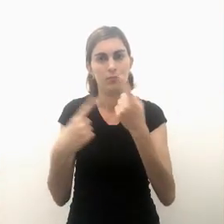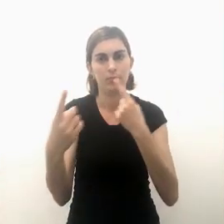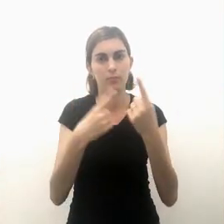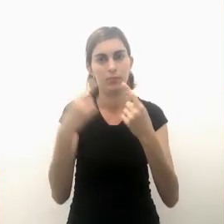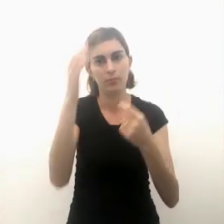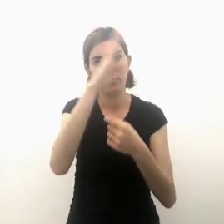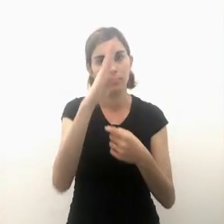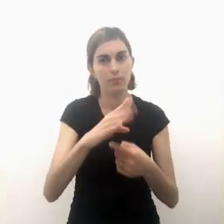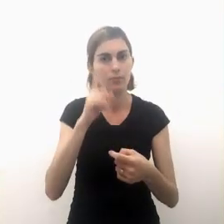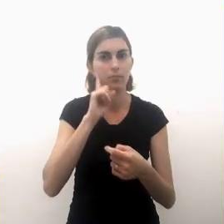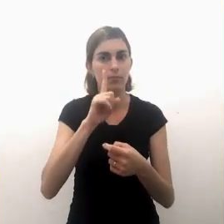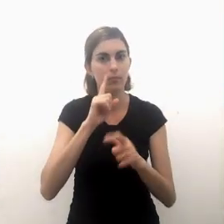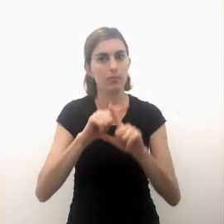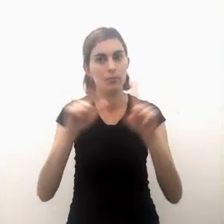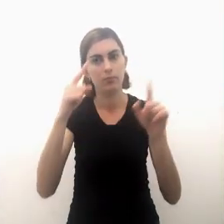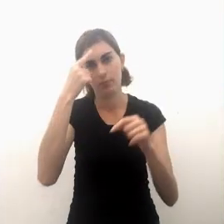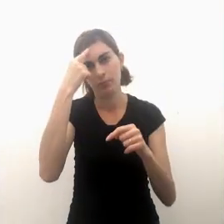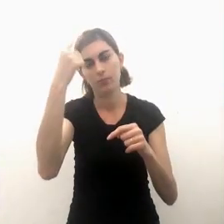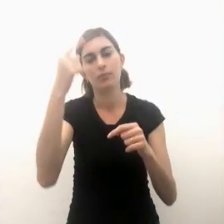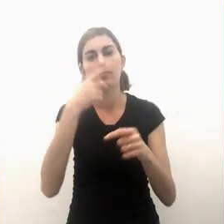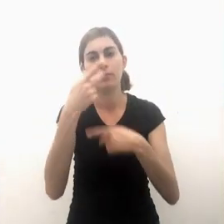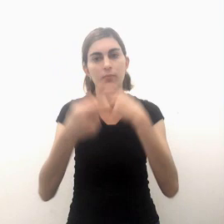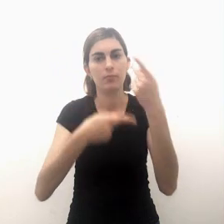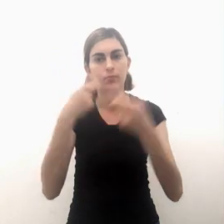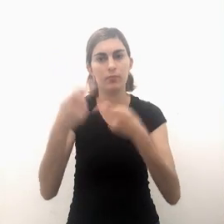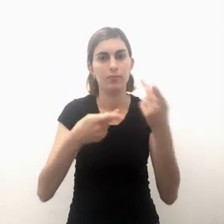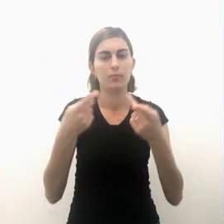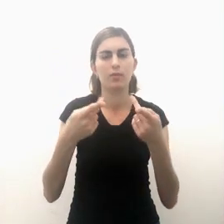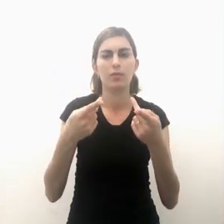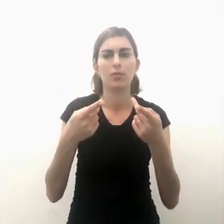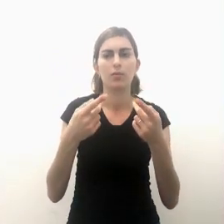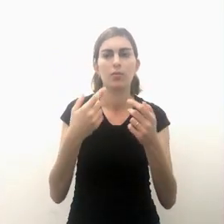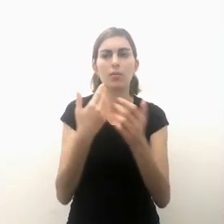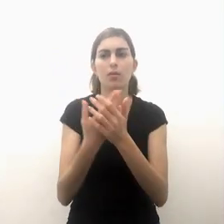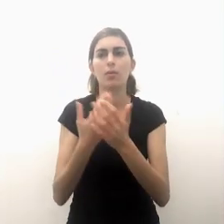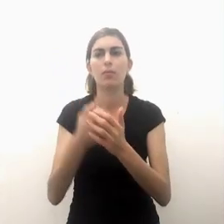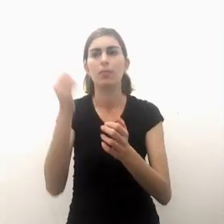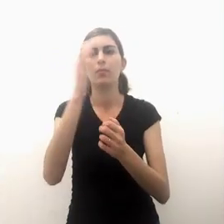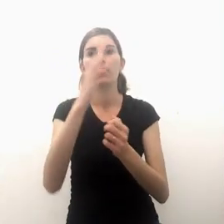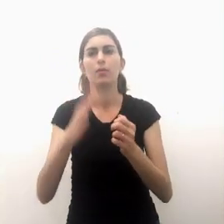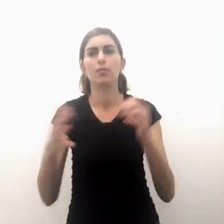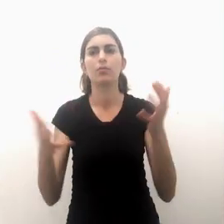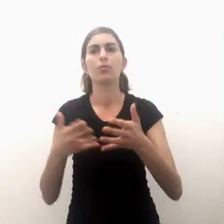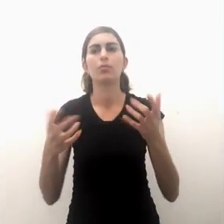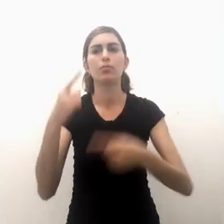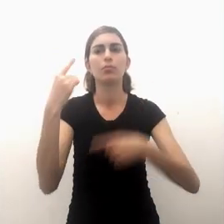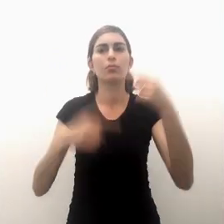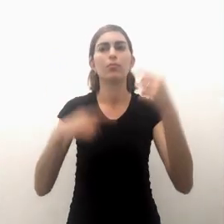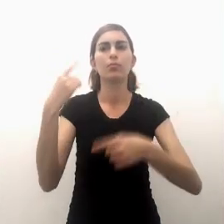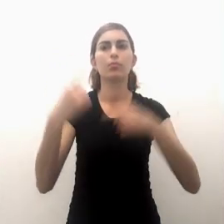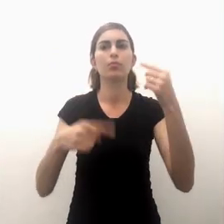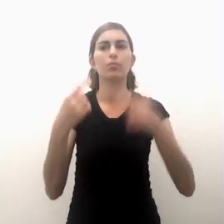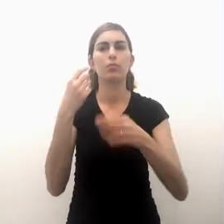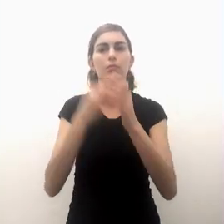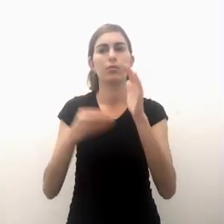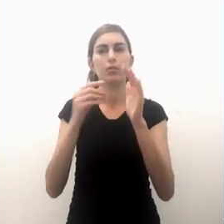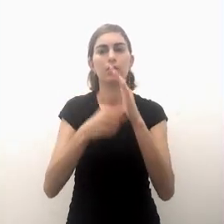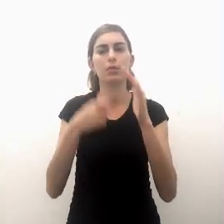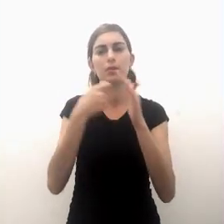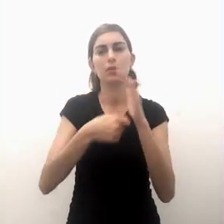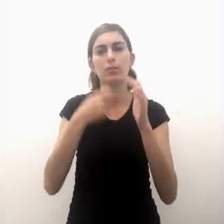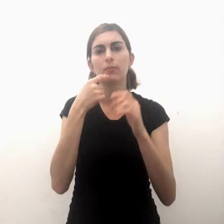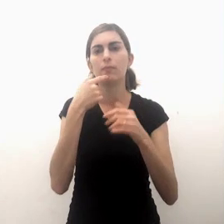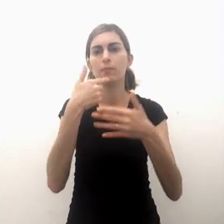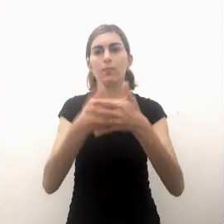entre Brasil e Estados Unidos. É mais uma ideia do que a gente falou inicialmente na aula, que o Brasil ele tem atualmente na política tentado